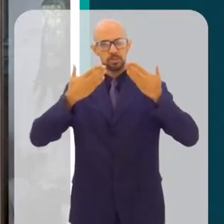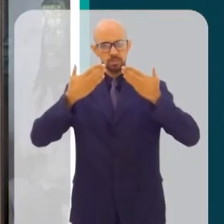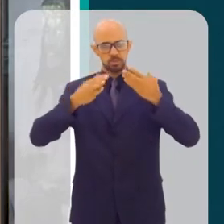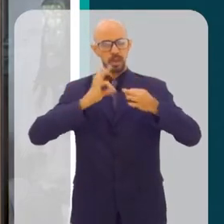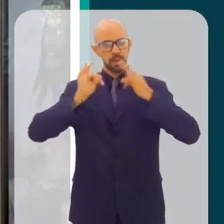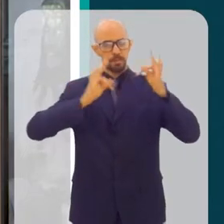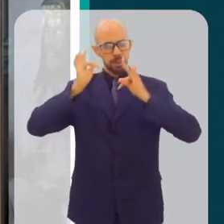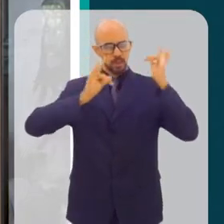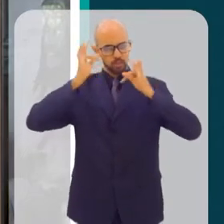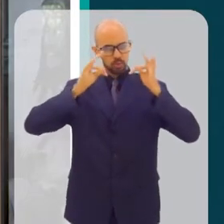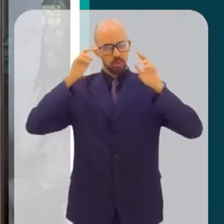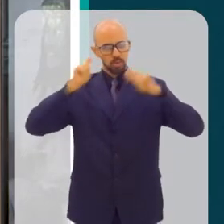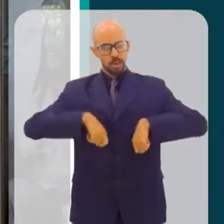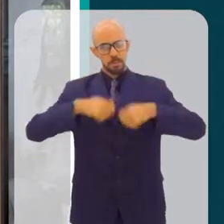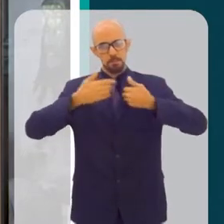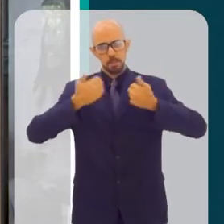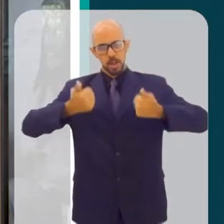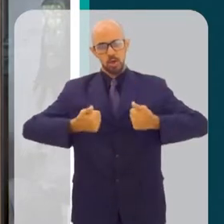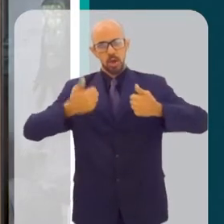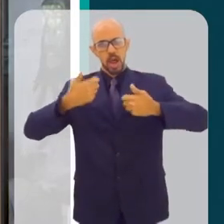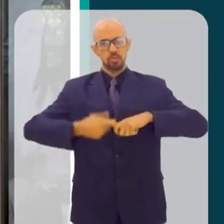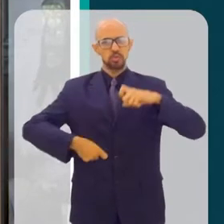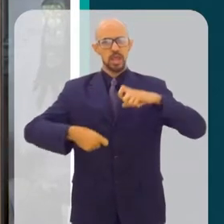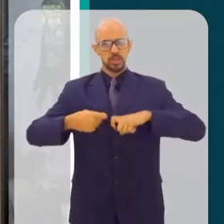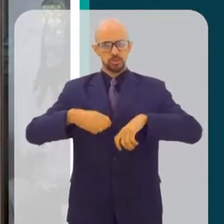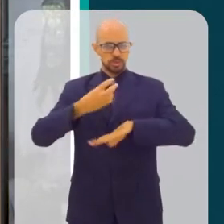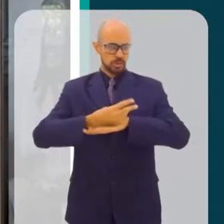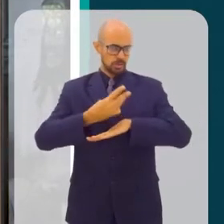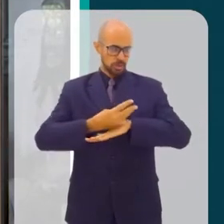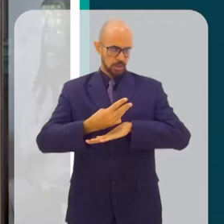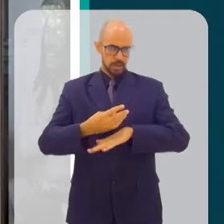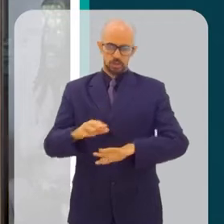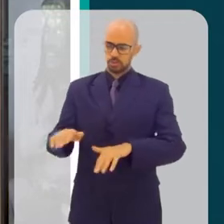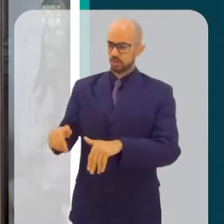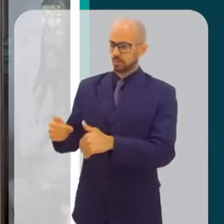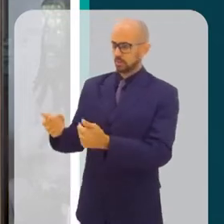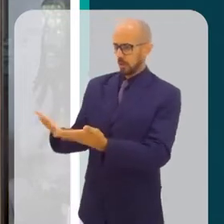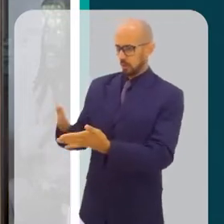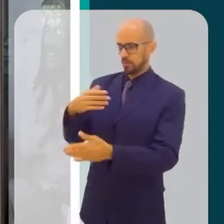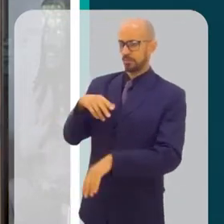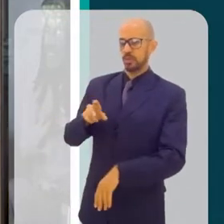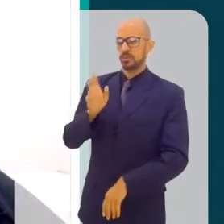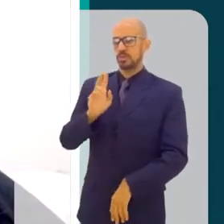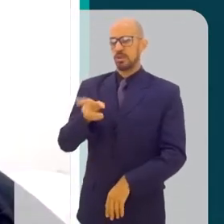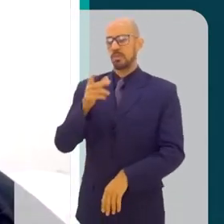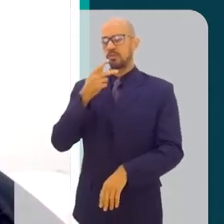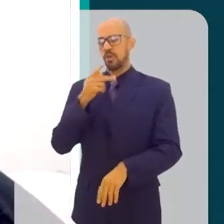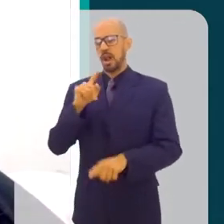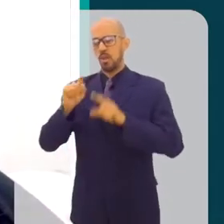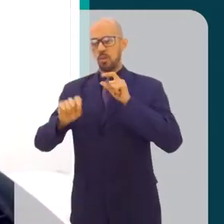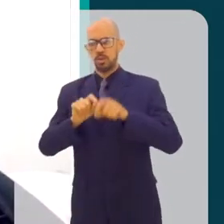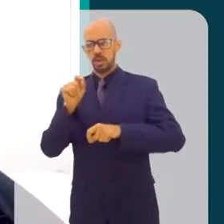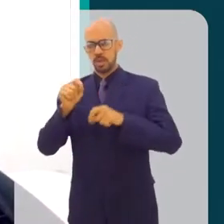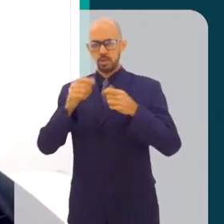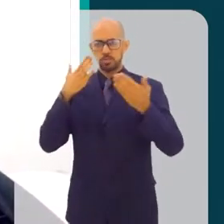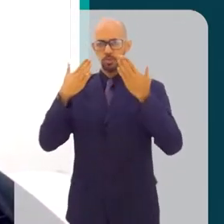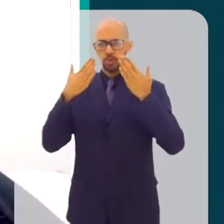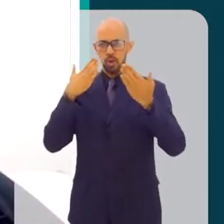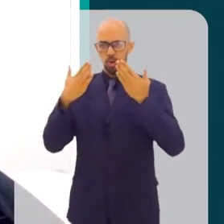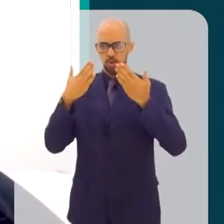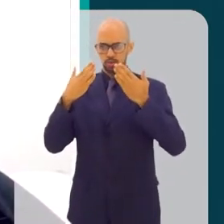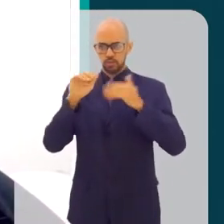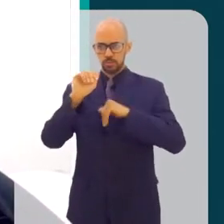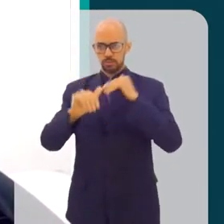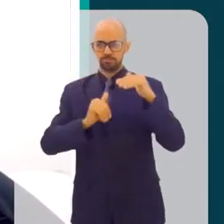tem disponível para as mulheres para melhorar o seu desempenho sexual na terceira idade. Eu costumo dizer que o